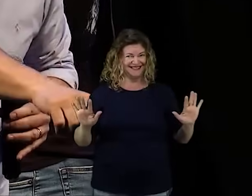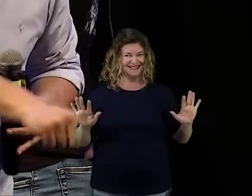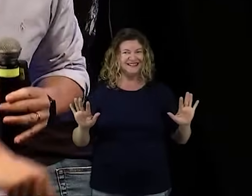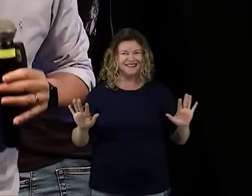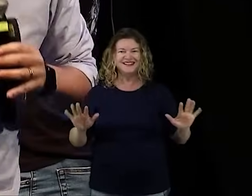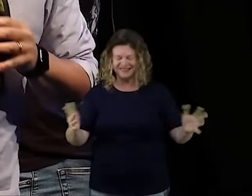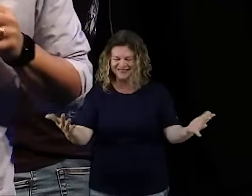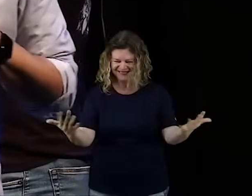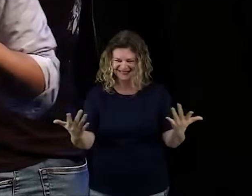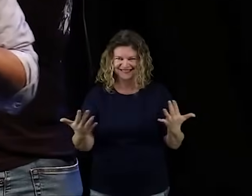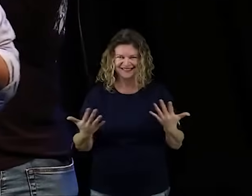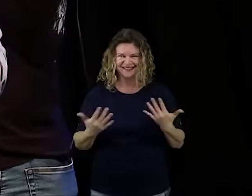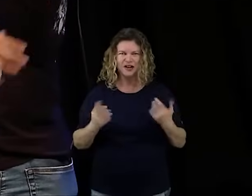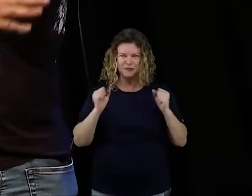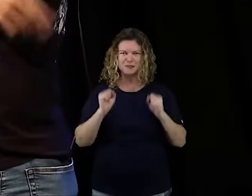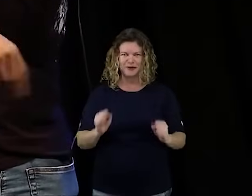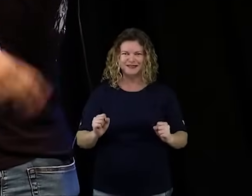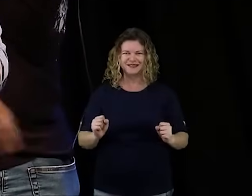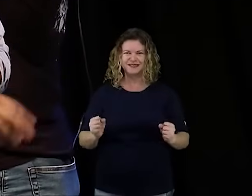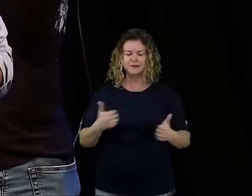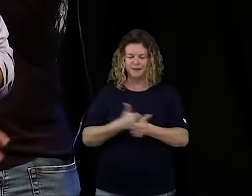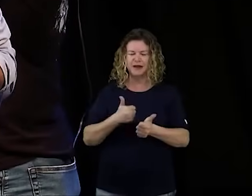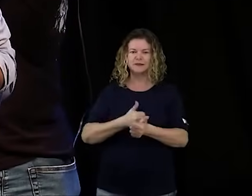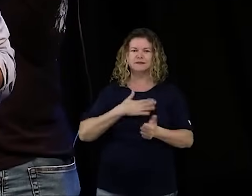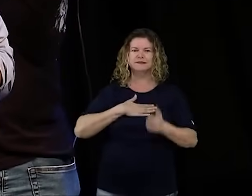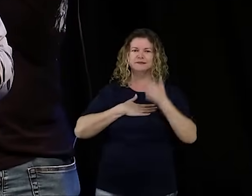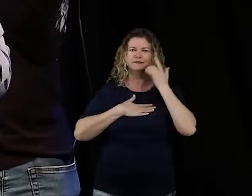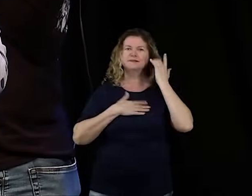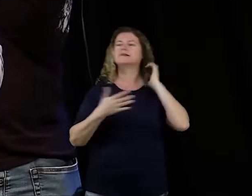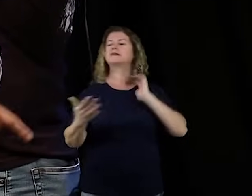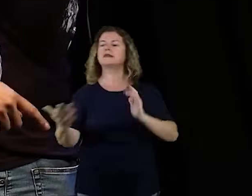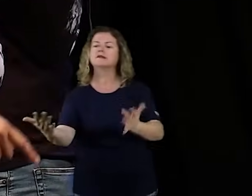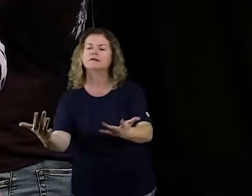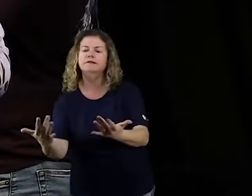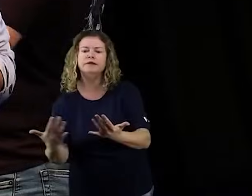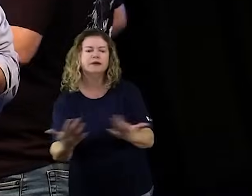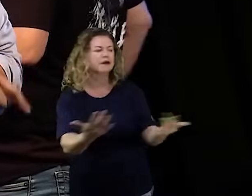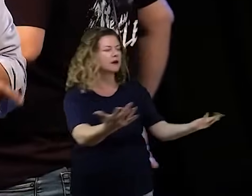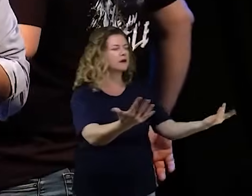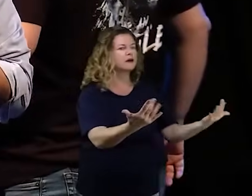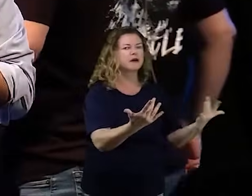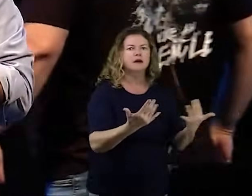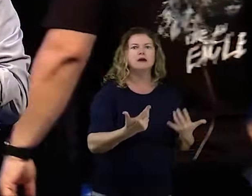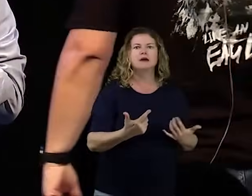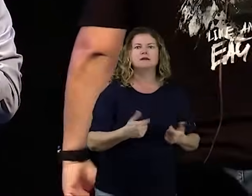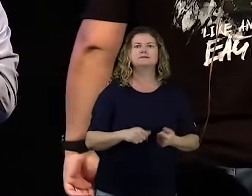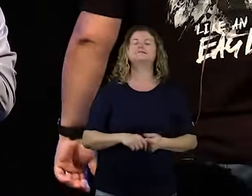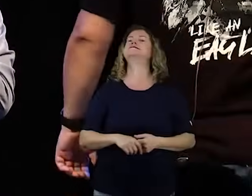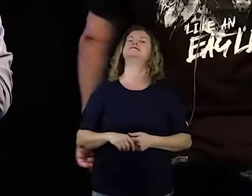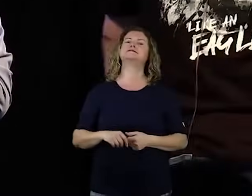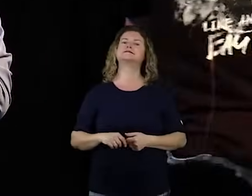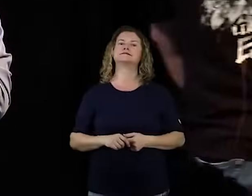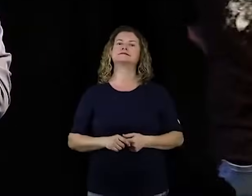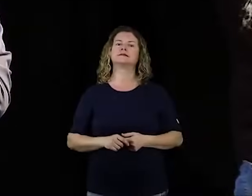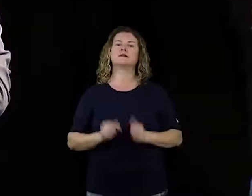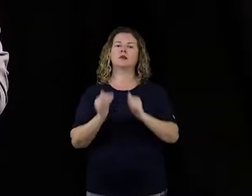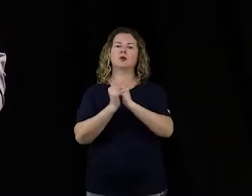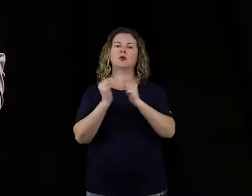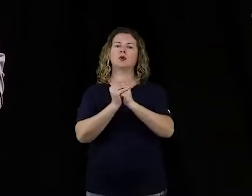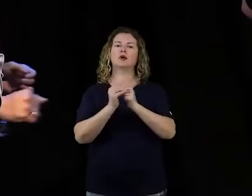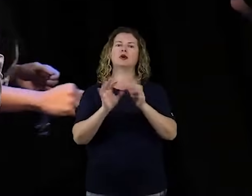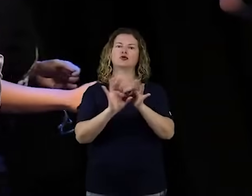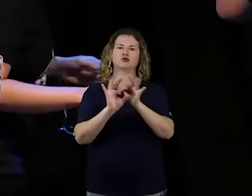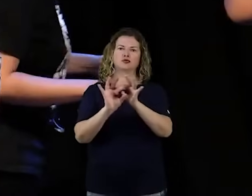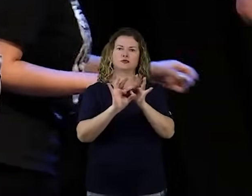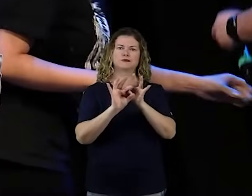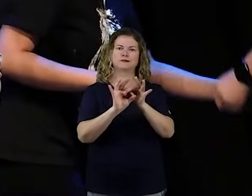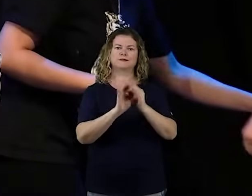pastor não morde vem aqui vem aqui em frente isso Quiser pedir de oração coloca aqui vem cá junta